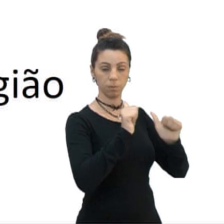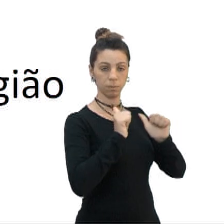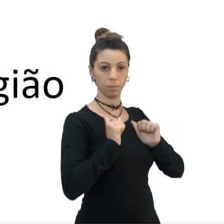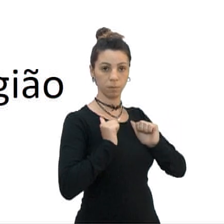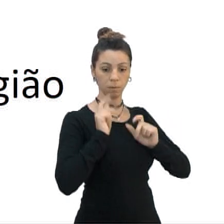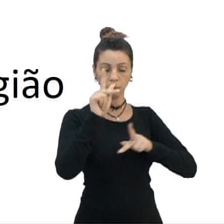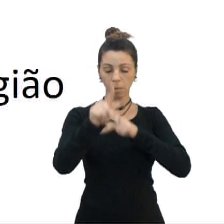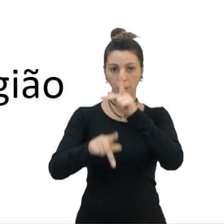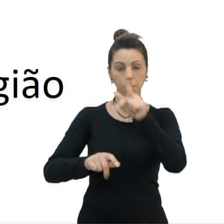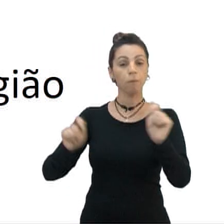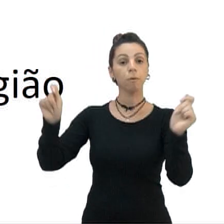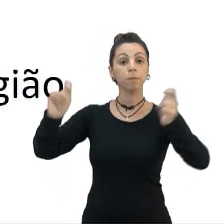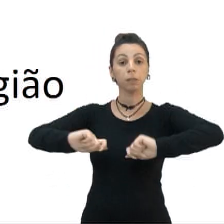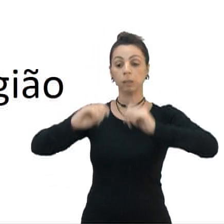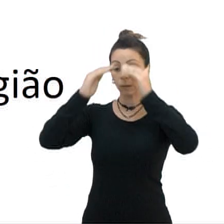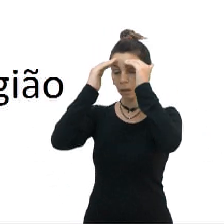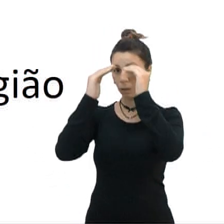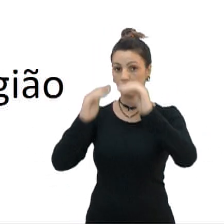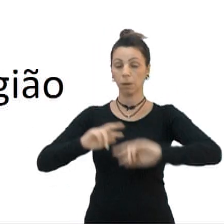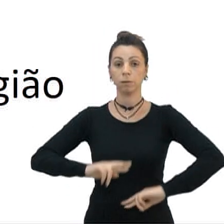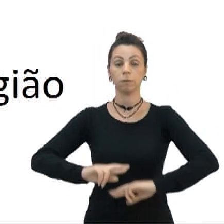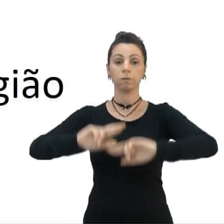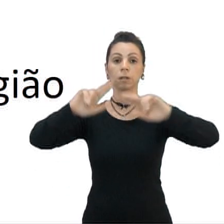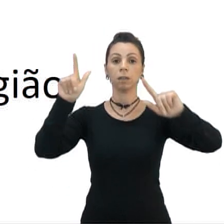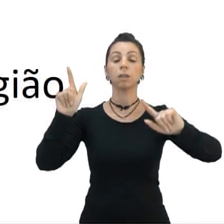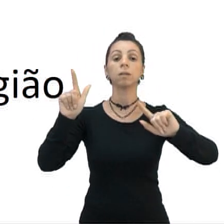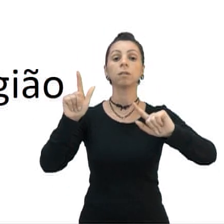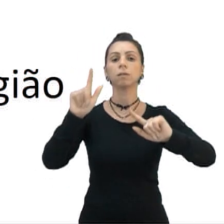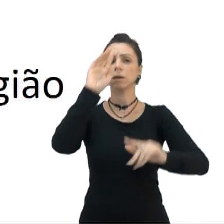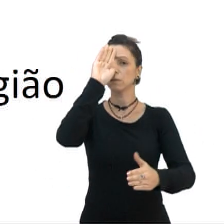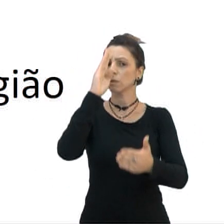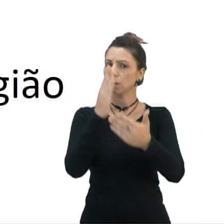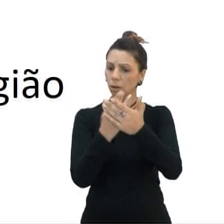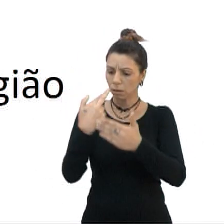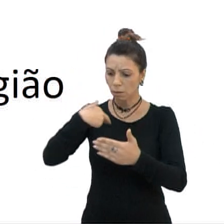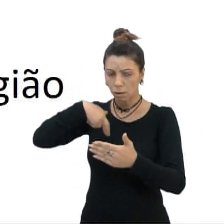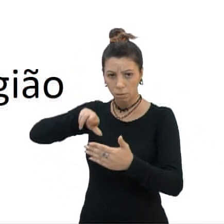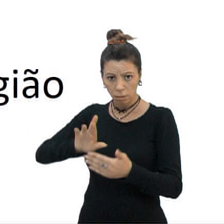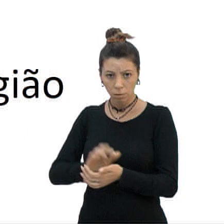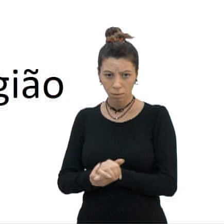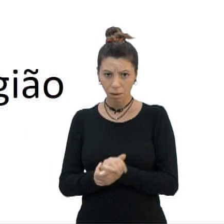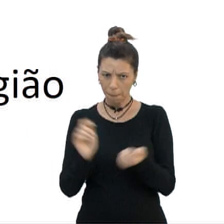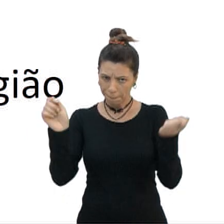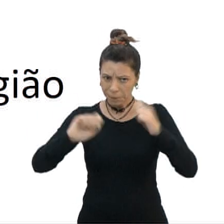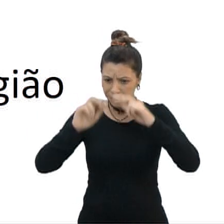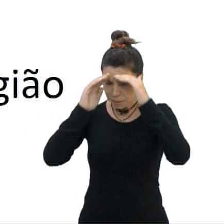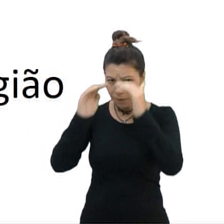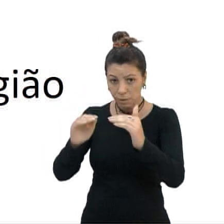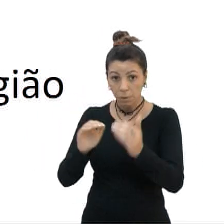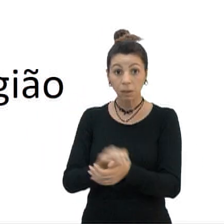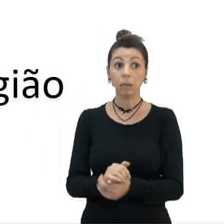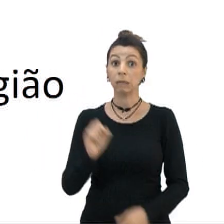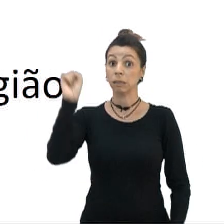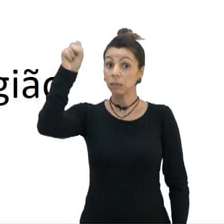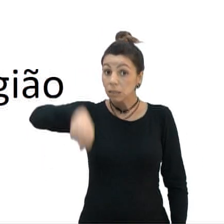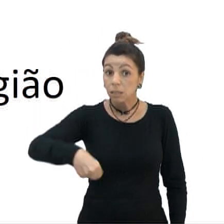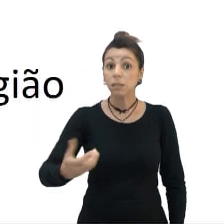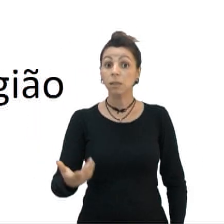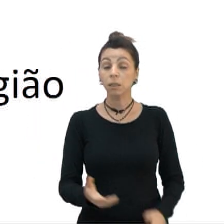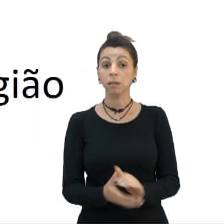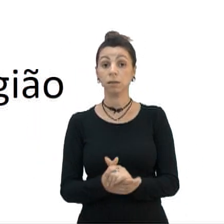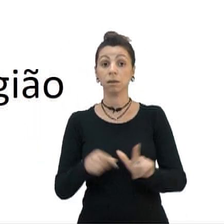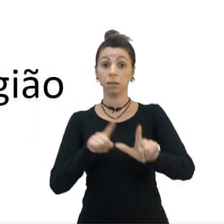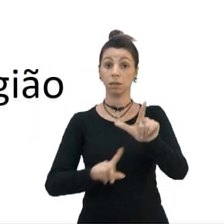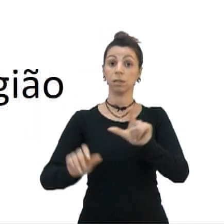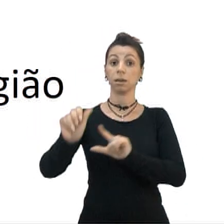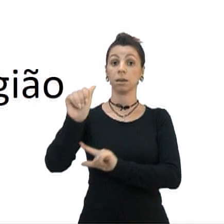devem respeitar as diferenças de credo e religião. As pessoas devem respeitar? Sim, a questão letra A é a